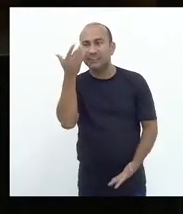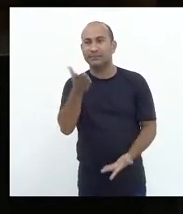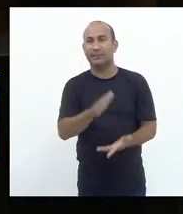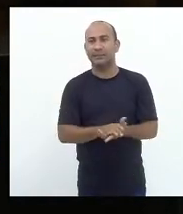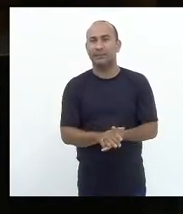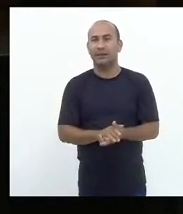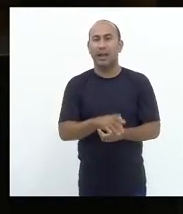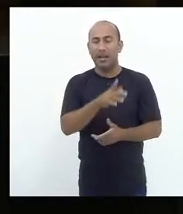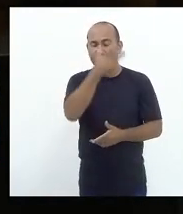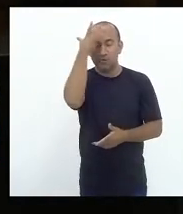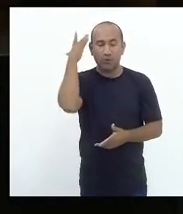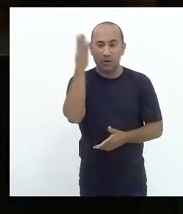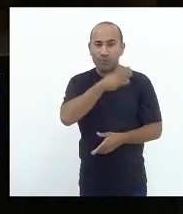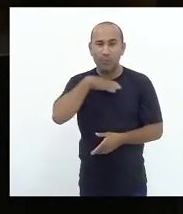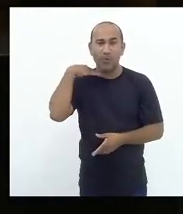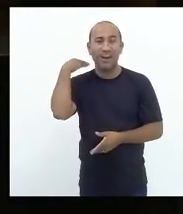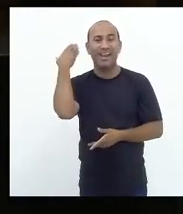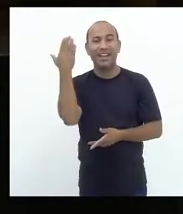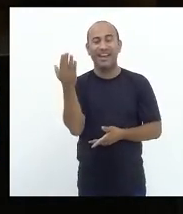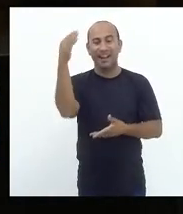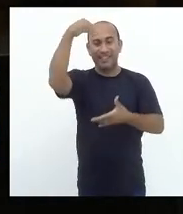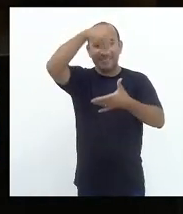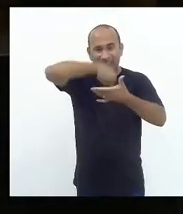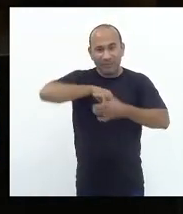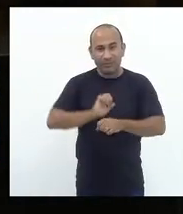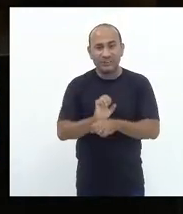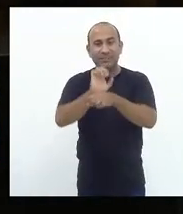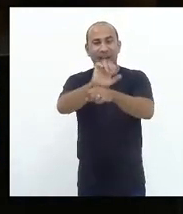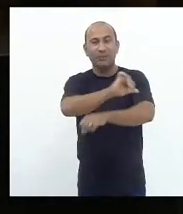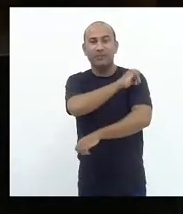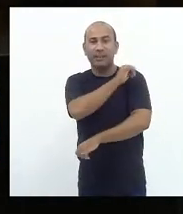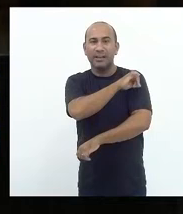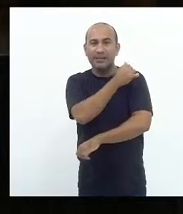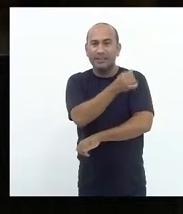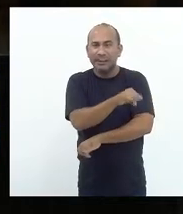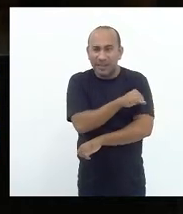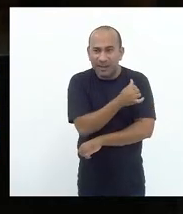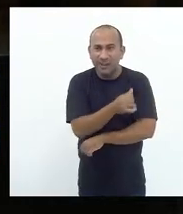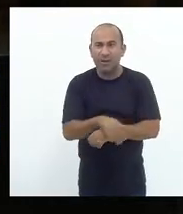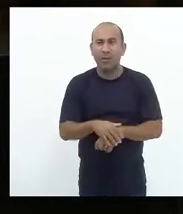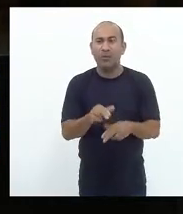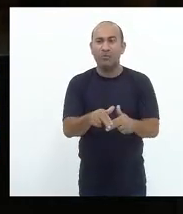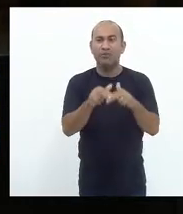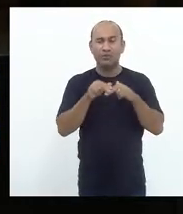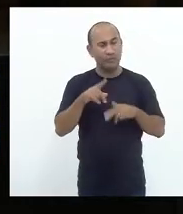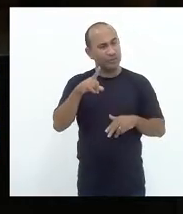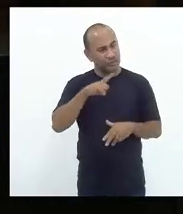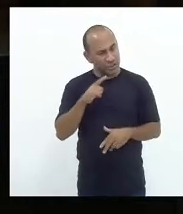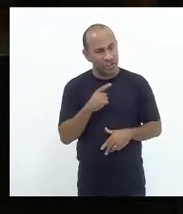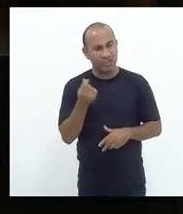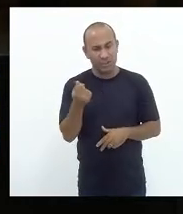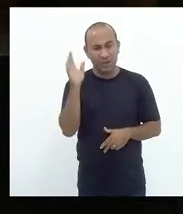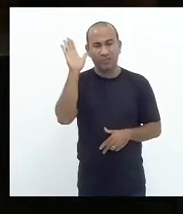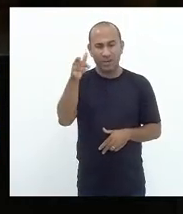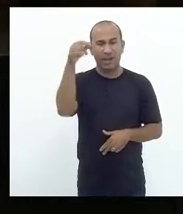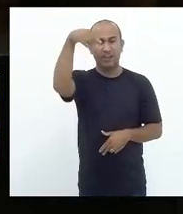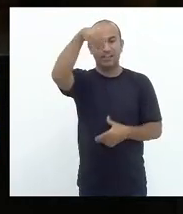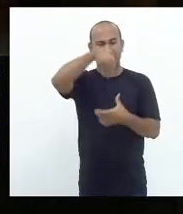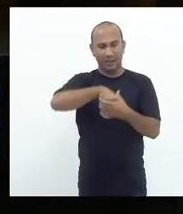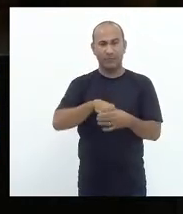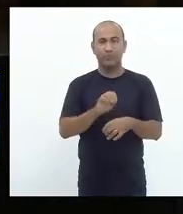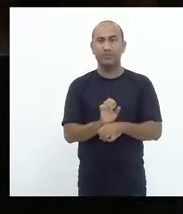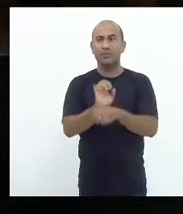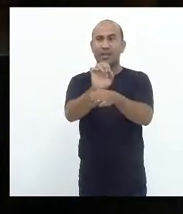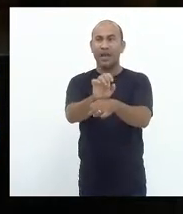As pessoas morreram aqui no estado do Rio de Janeiro igual peixe fora d'água, pois os recursos já estavam aqui no estado. E